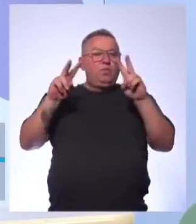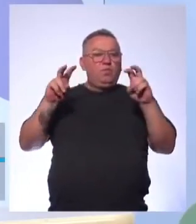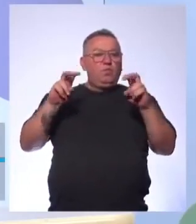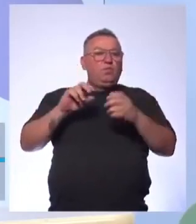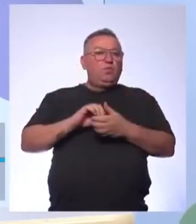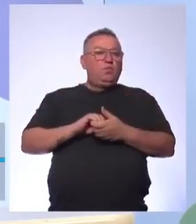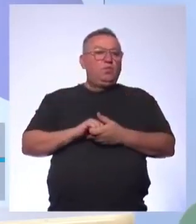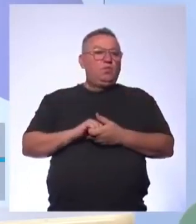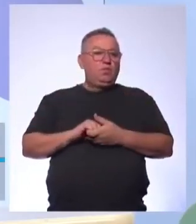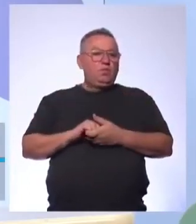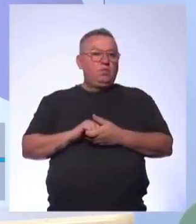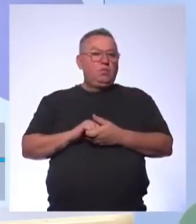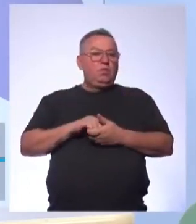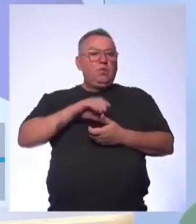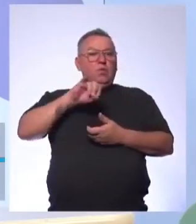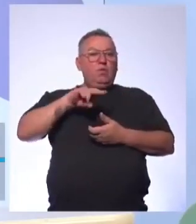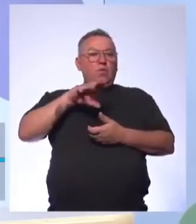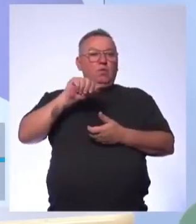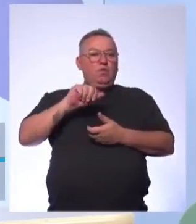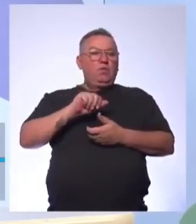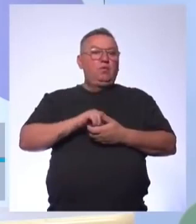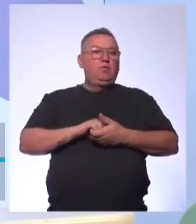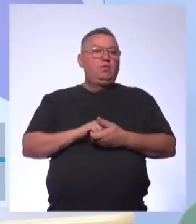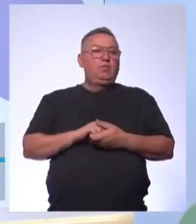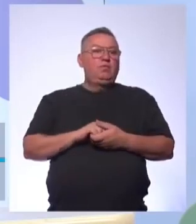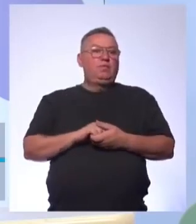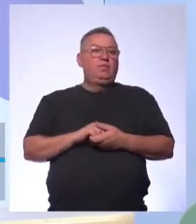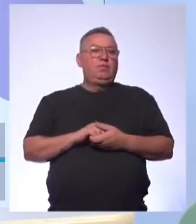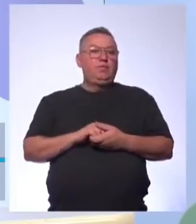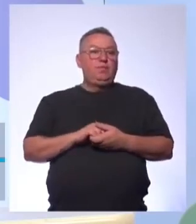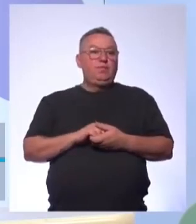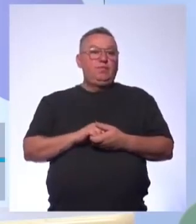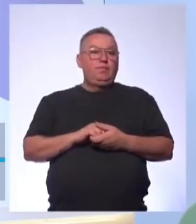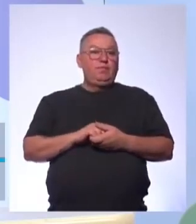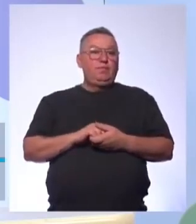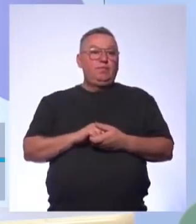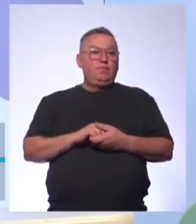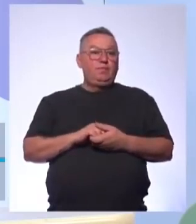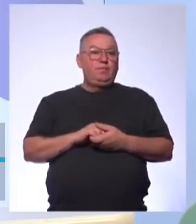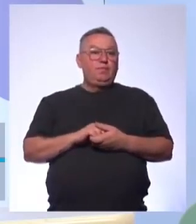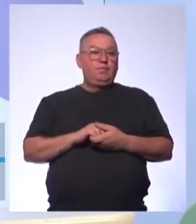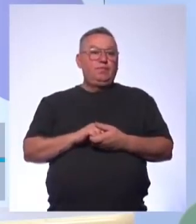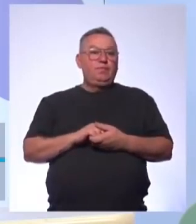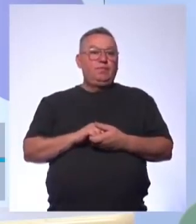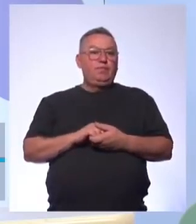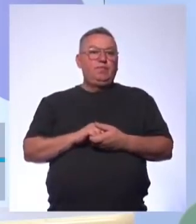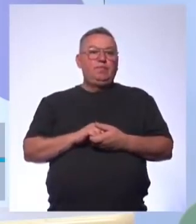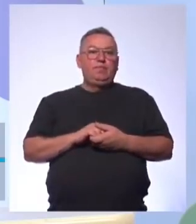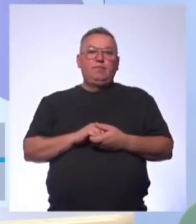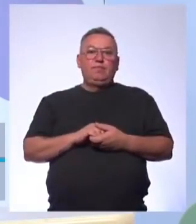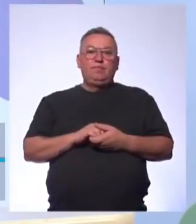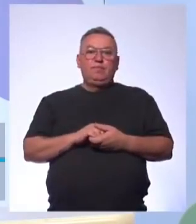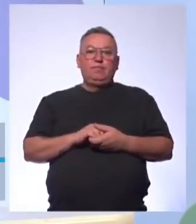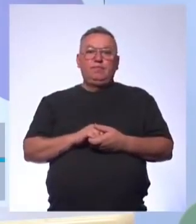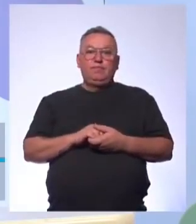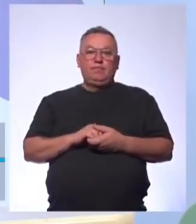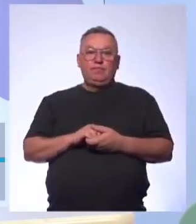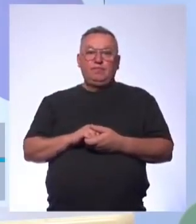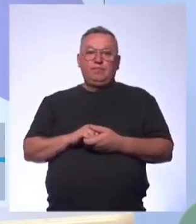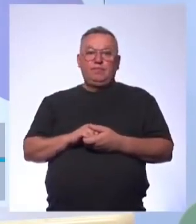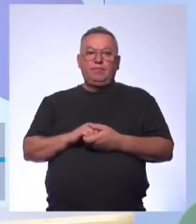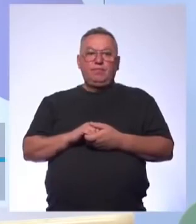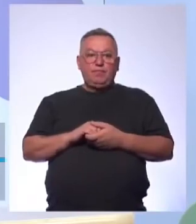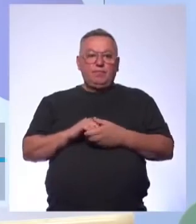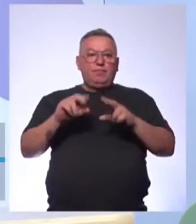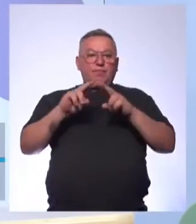não, já respondeu agora. A Júlia respondeu, Generic Inheritance. E, deixa eu ver também, agora o título, alguns